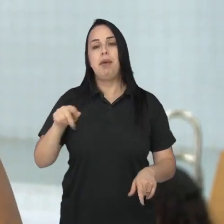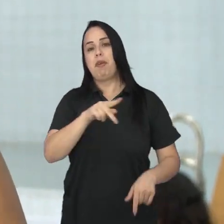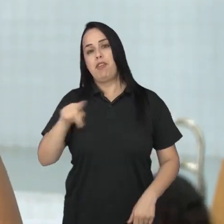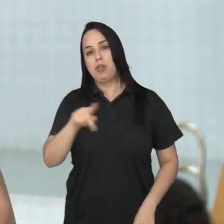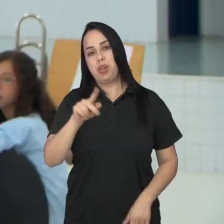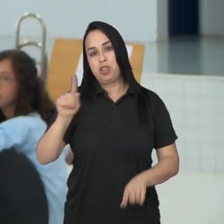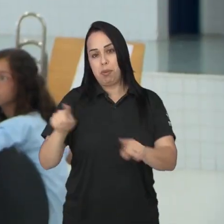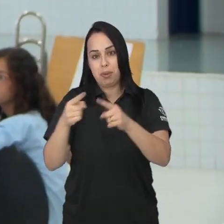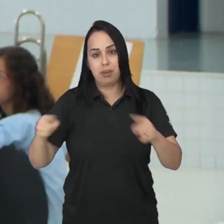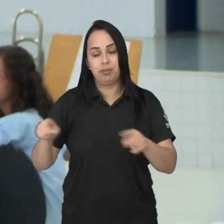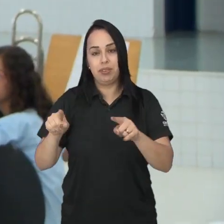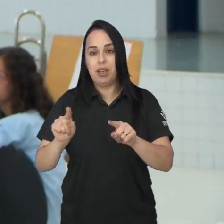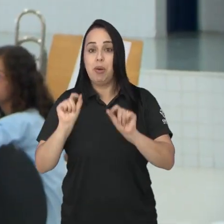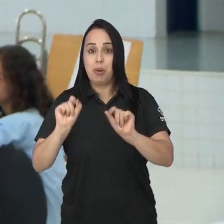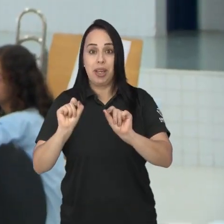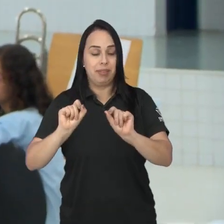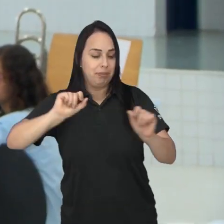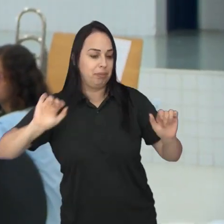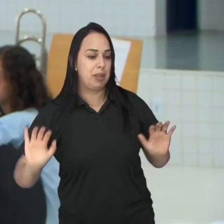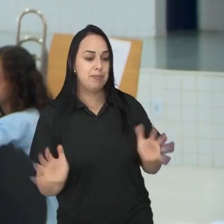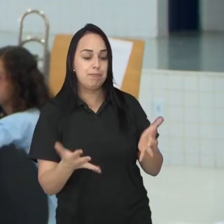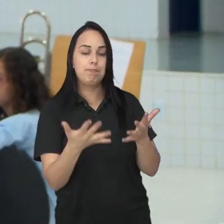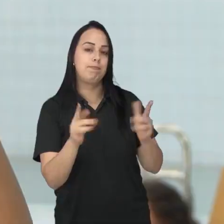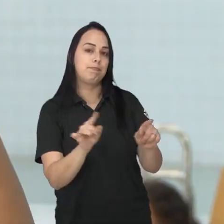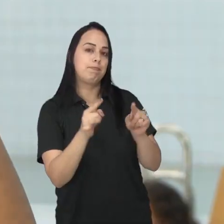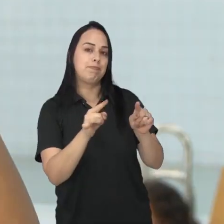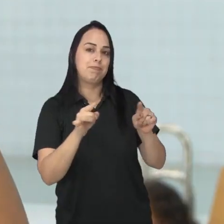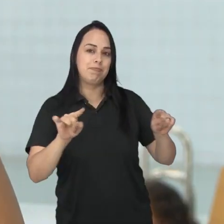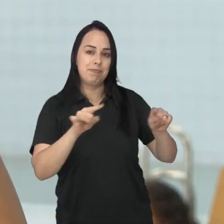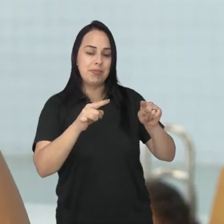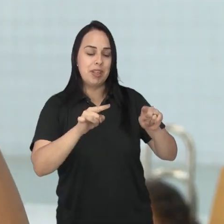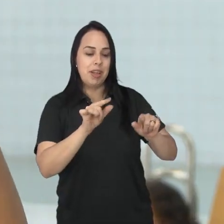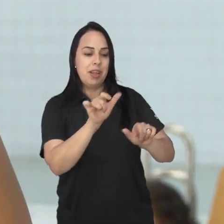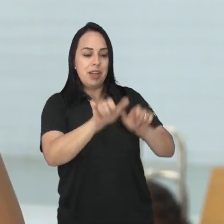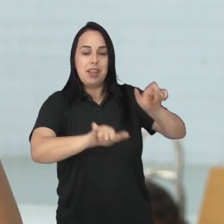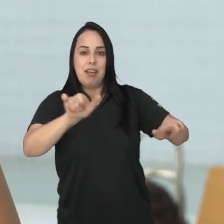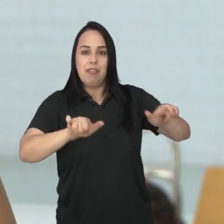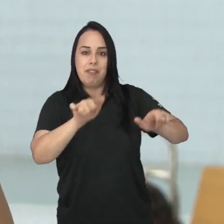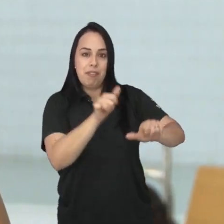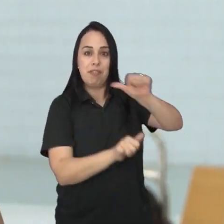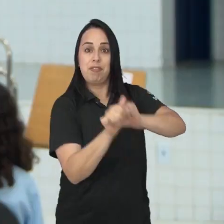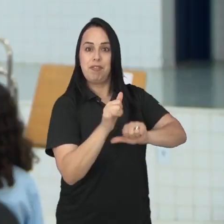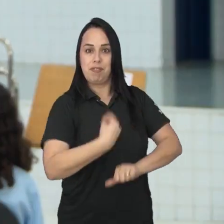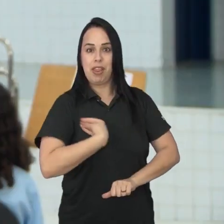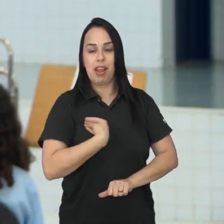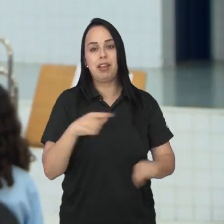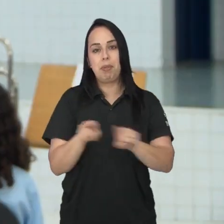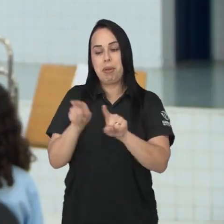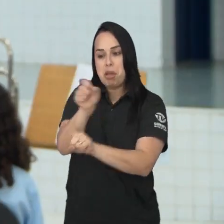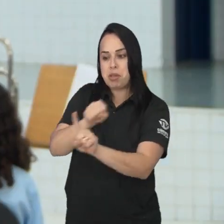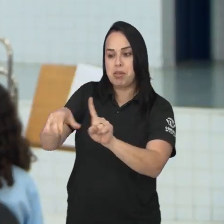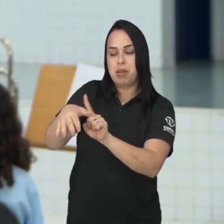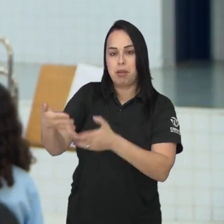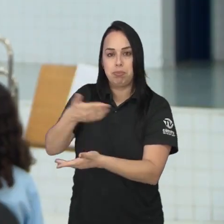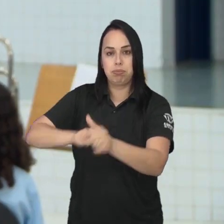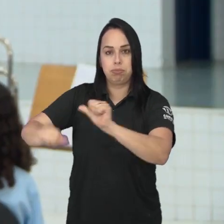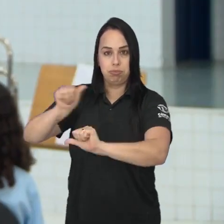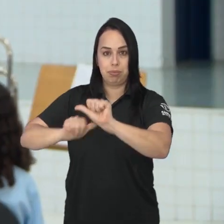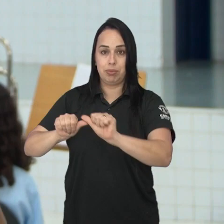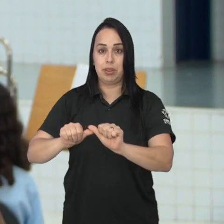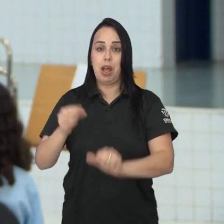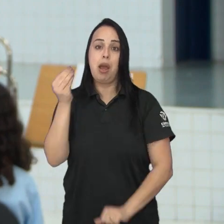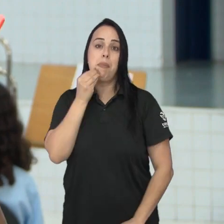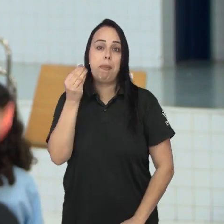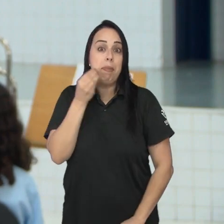de música, afirma que estimular o ensino musical é fomentar a transformação social. Eu acredito que a educação musical na